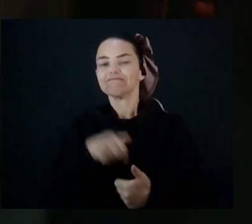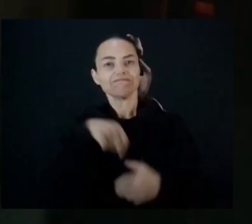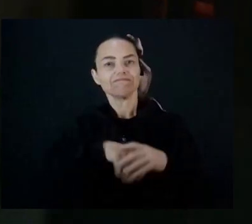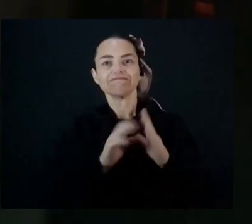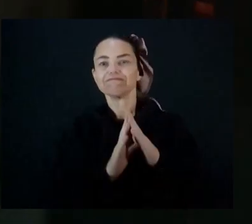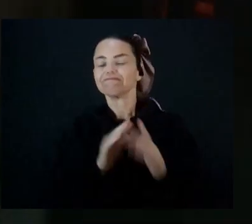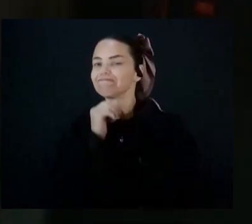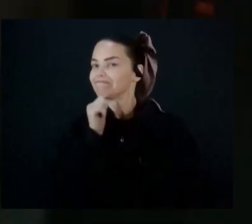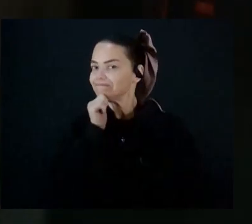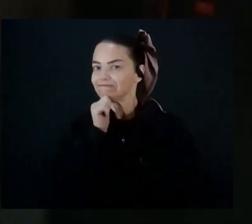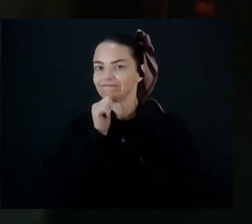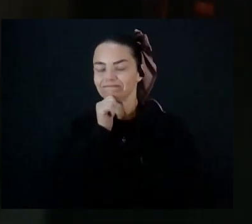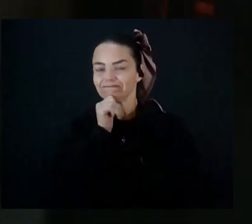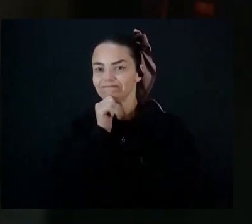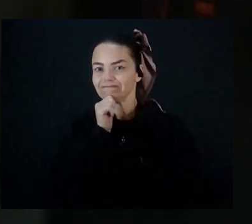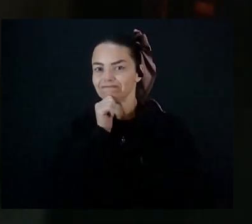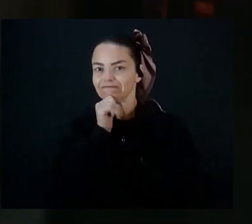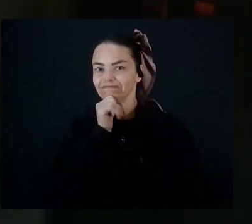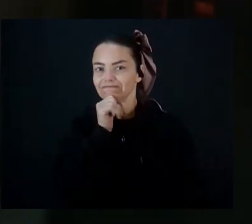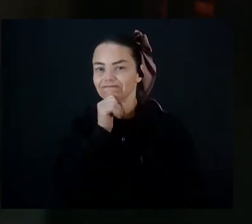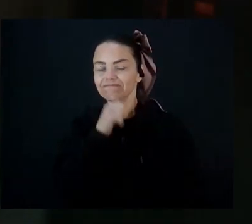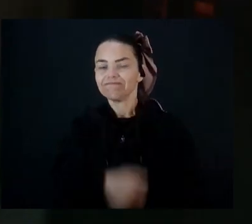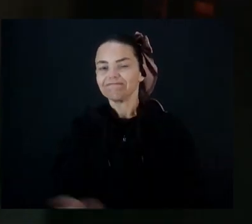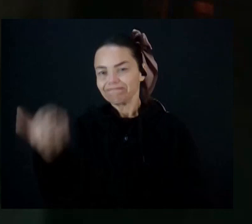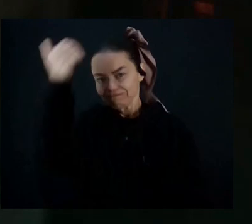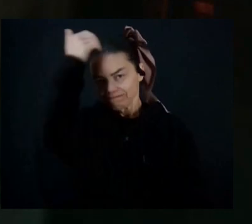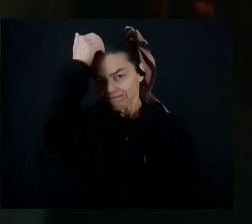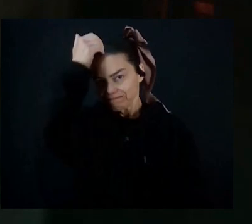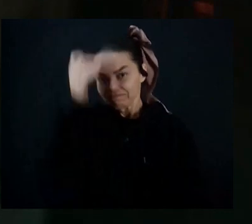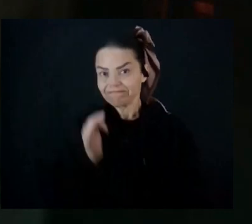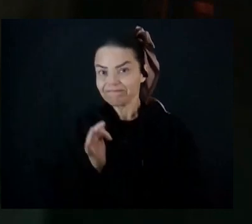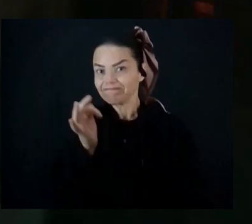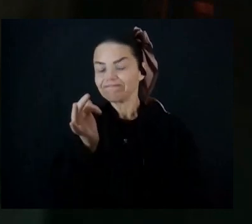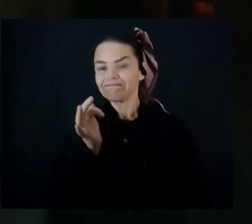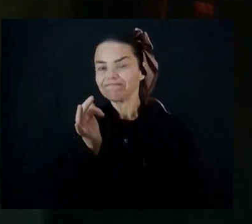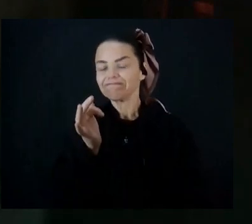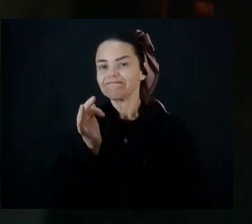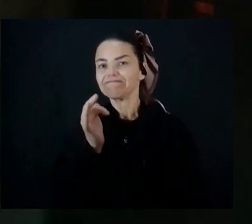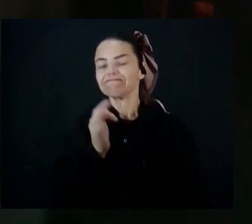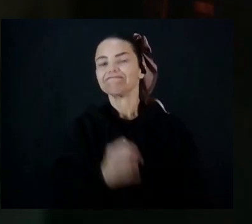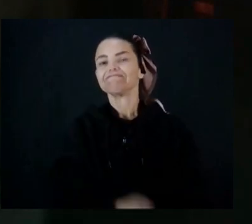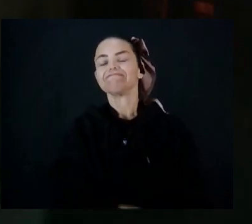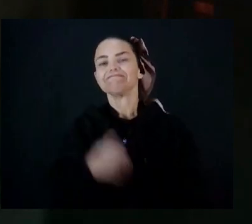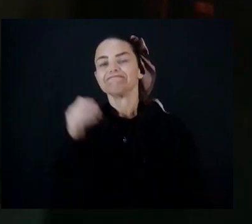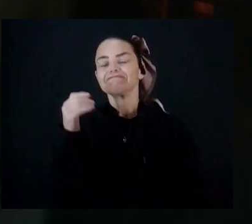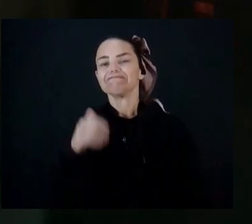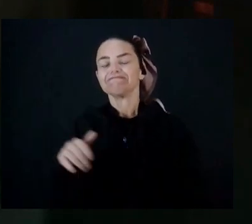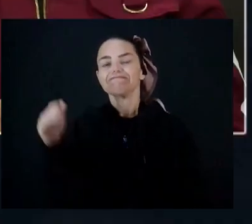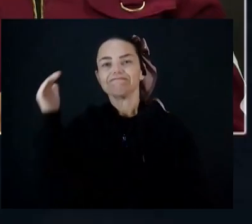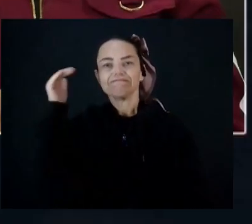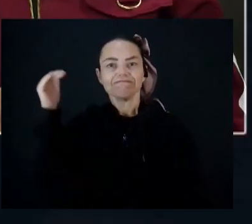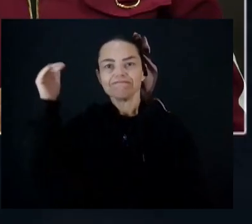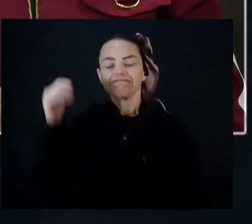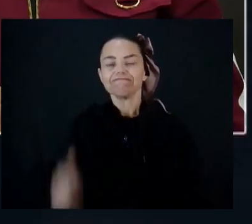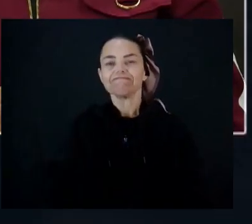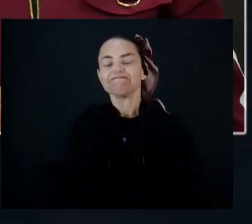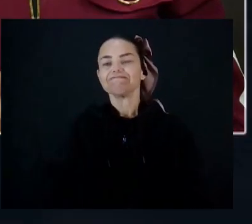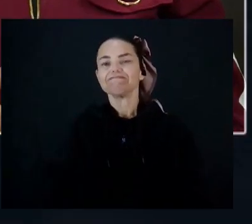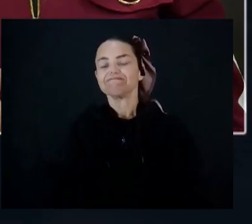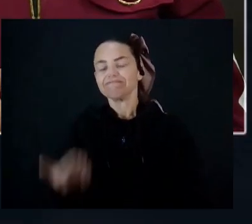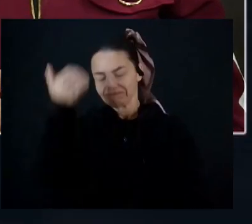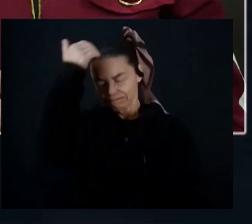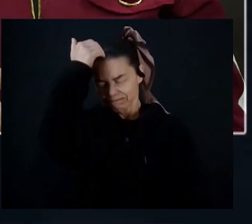a culpa costuma aparecer nesse adulto. Doutor, como a gente faz quando essa culpa